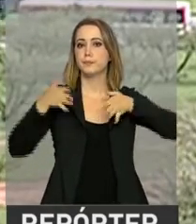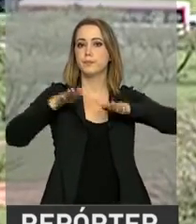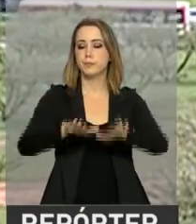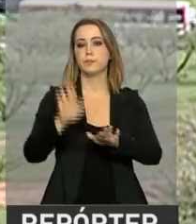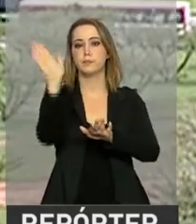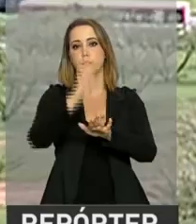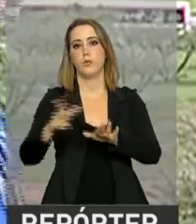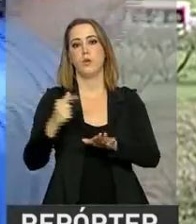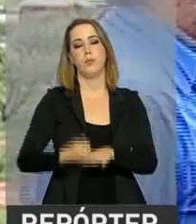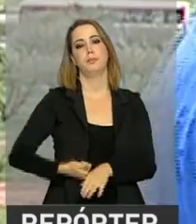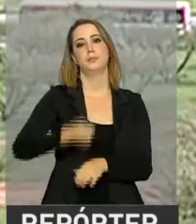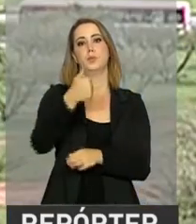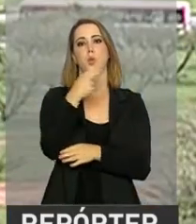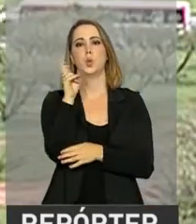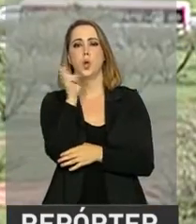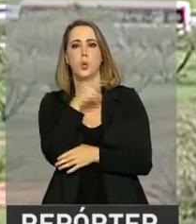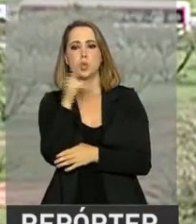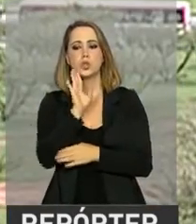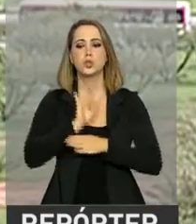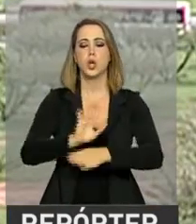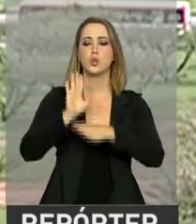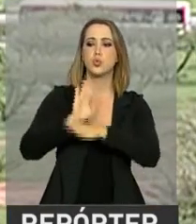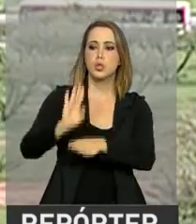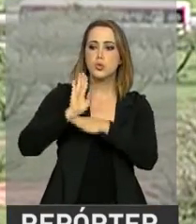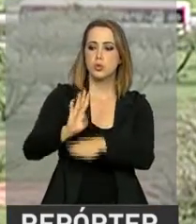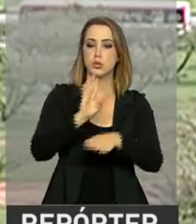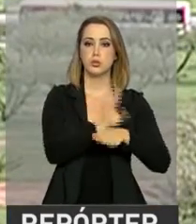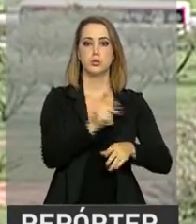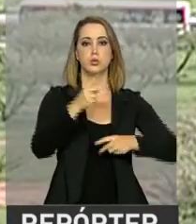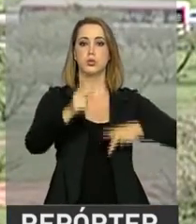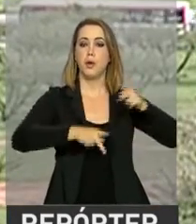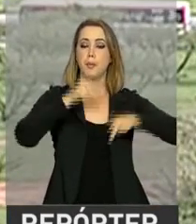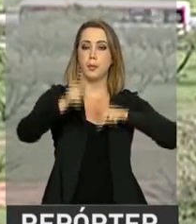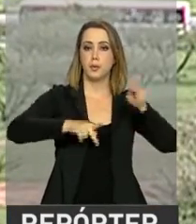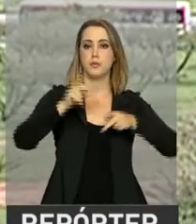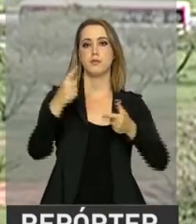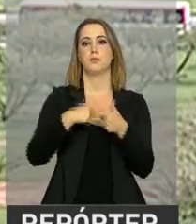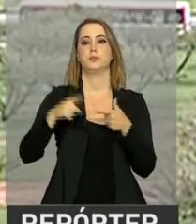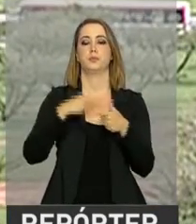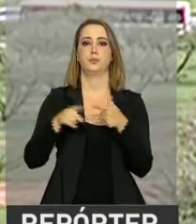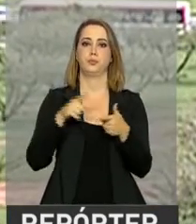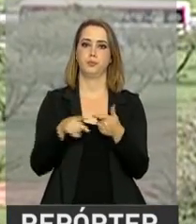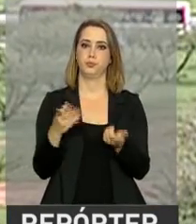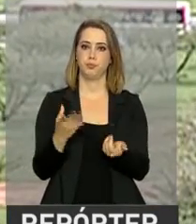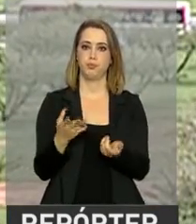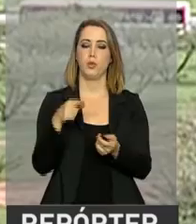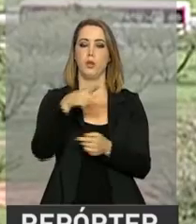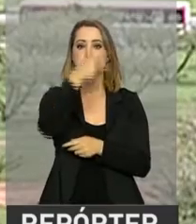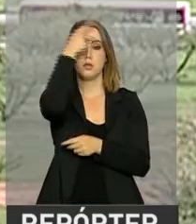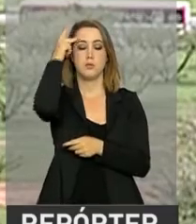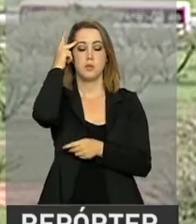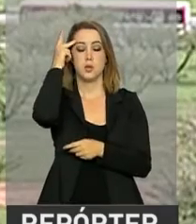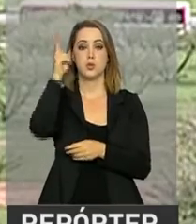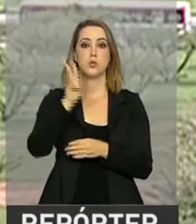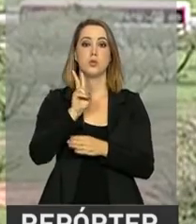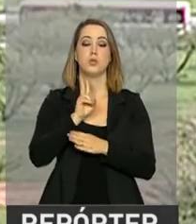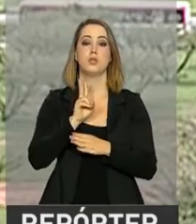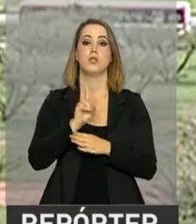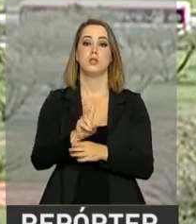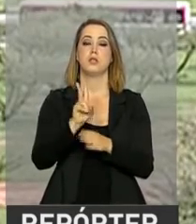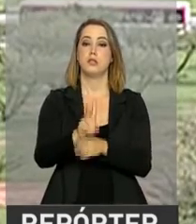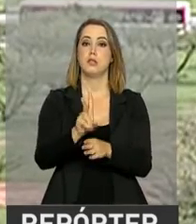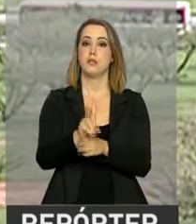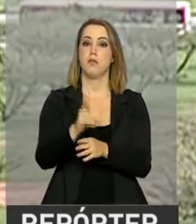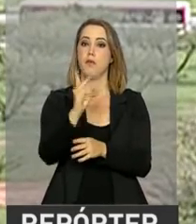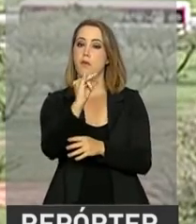processos e levar assistência imediata à população afetada técnicos da defesa civil nacional devem chegar